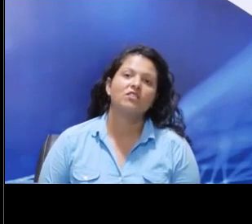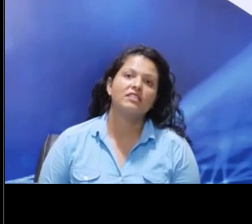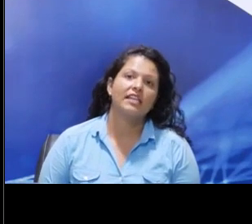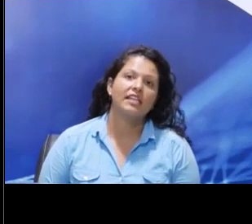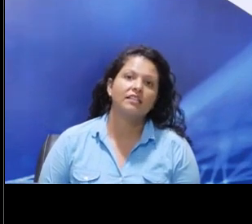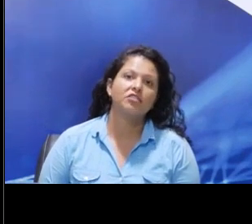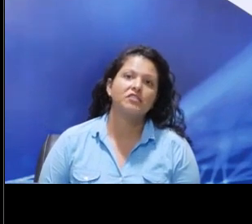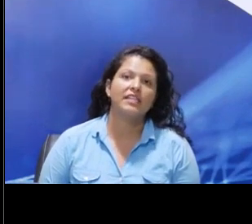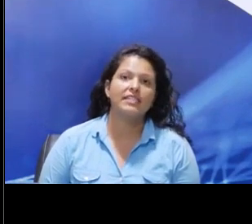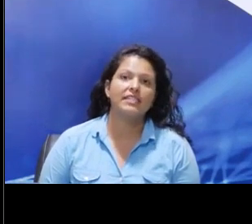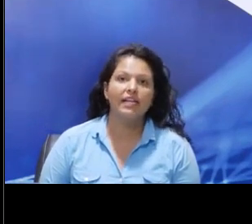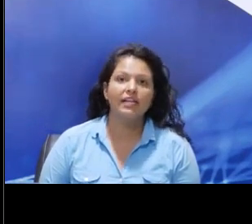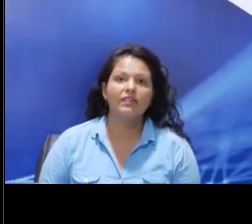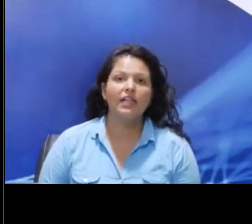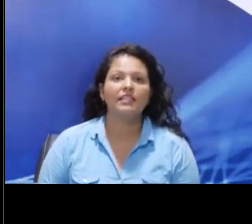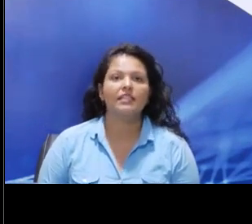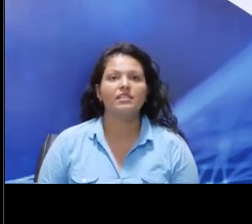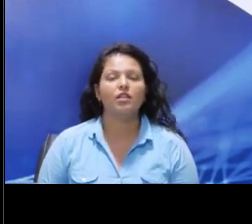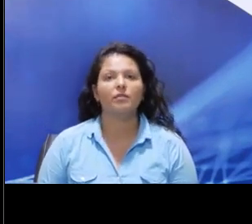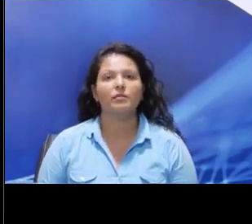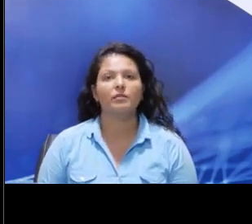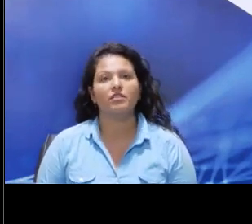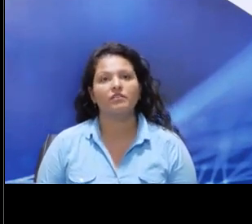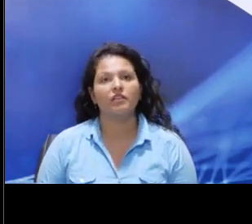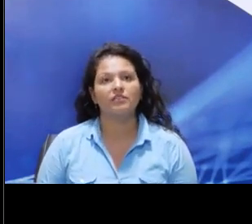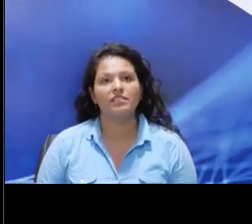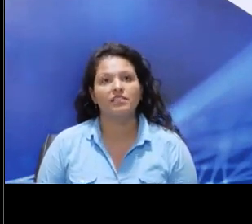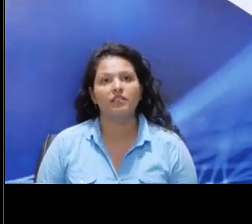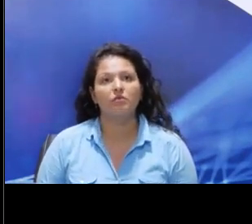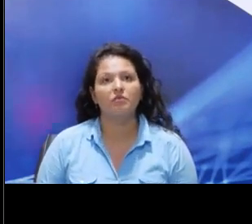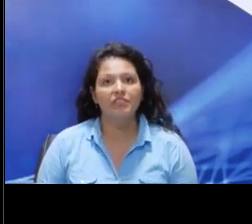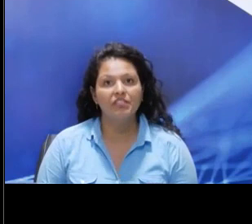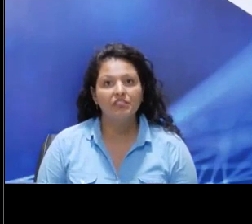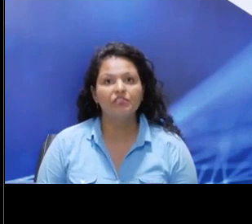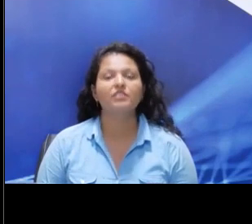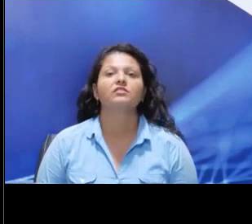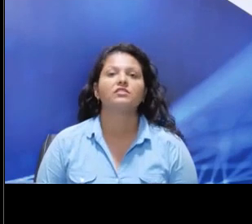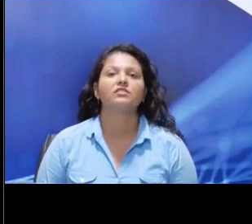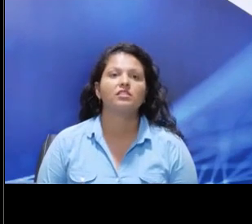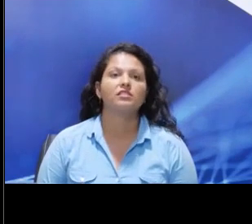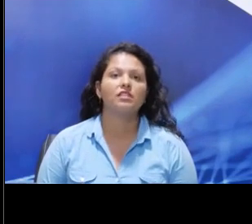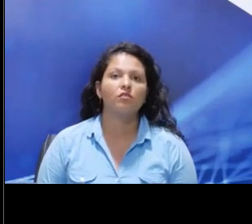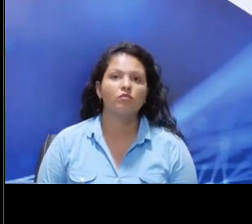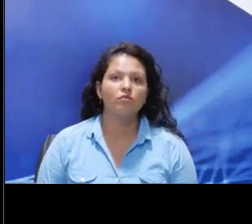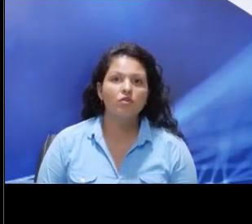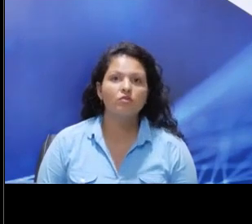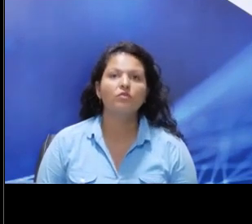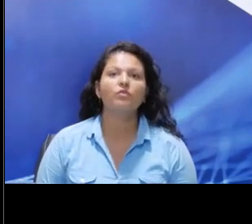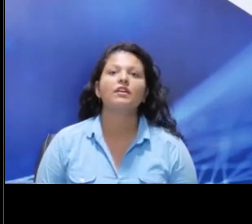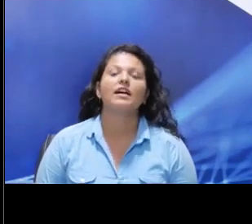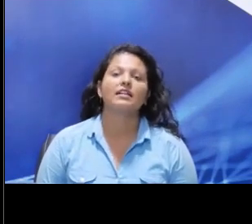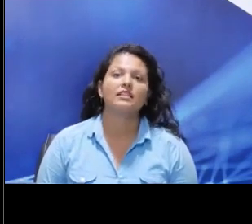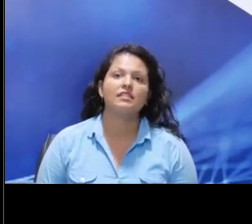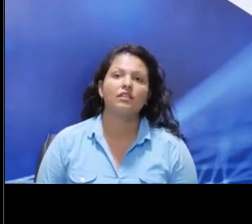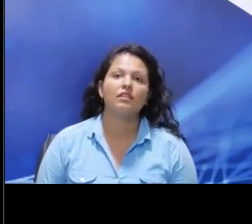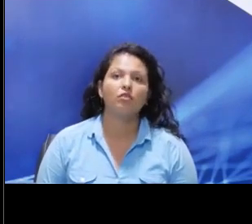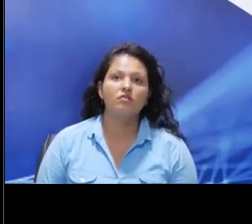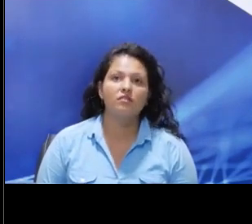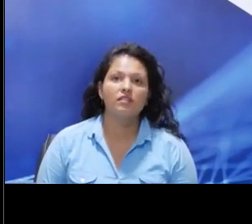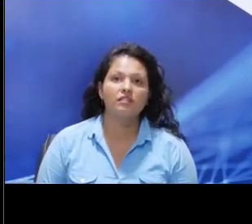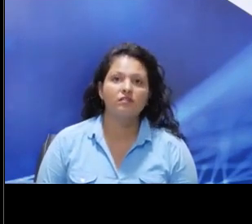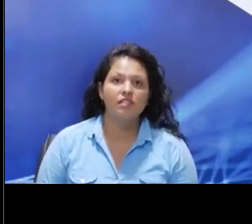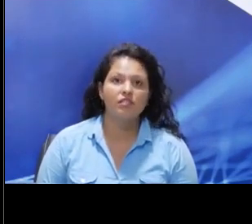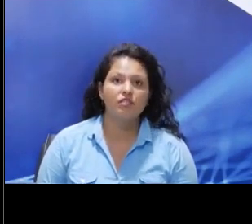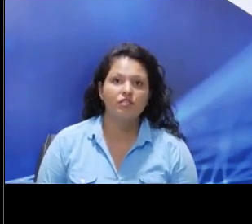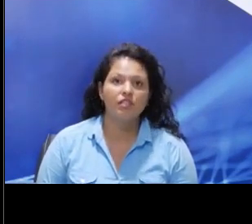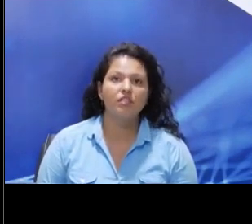Ok. Eu gostaria, então, de finalizar, agradecer novamente, Rafael, por ter aceitado o convite, de estar aqui conosco, agradecer a todos